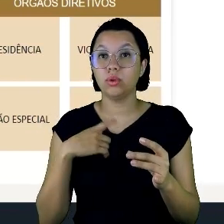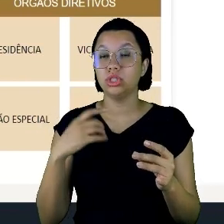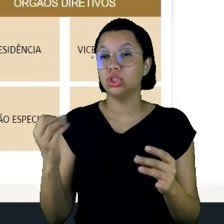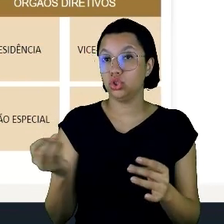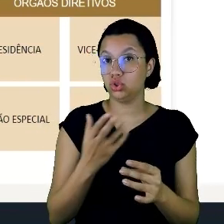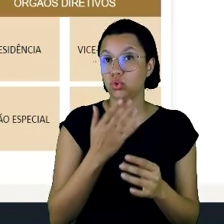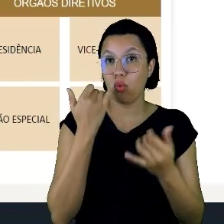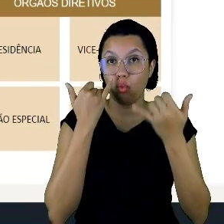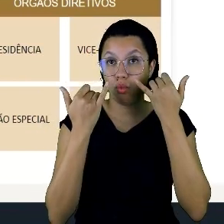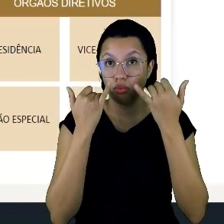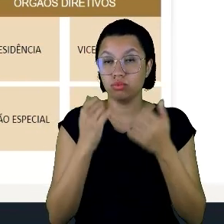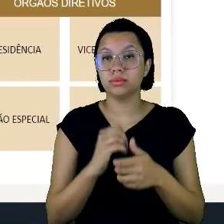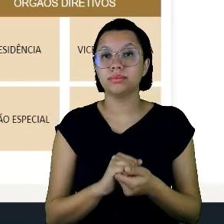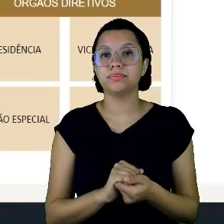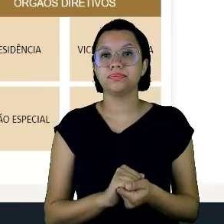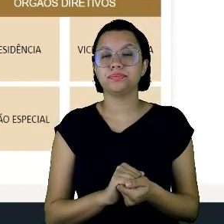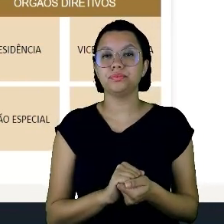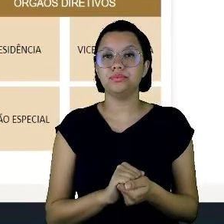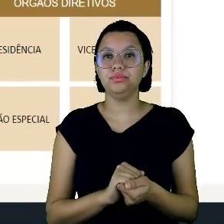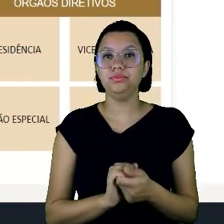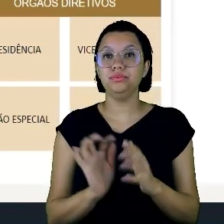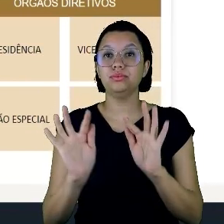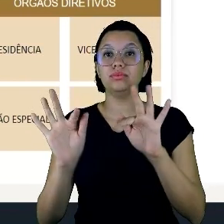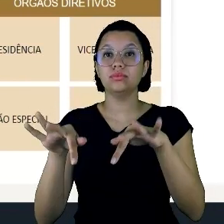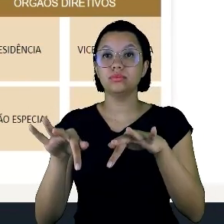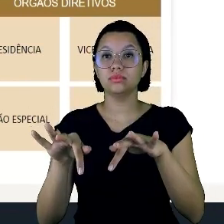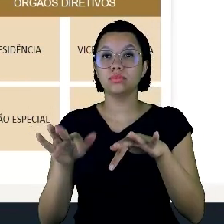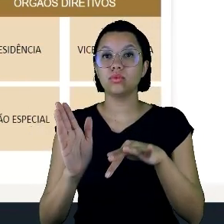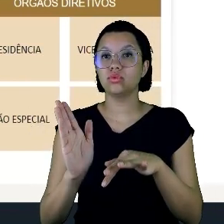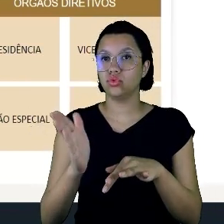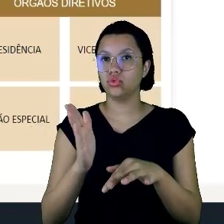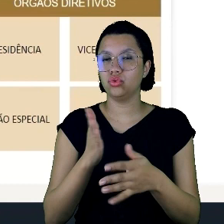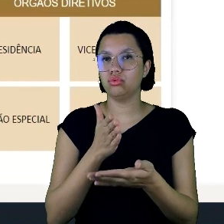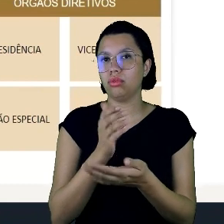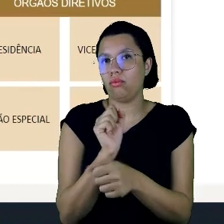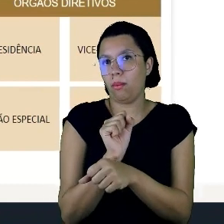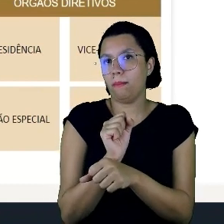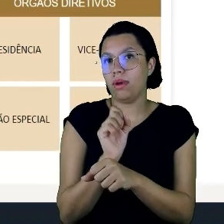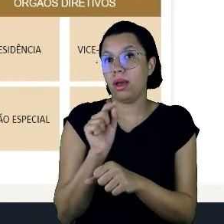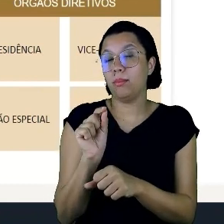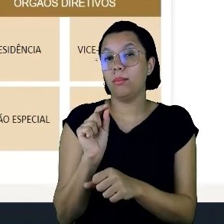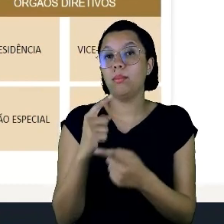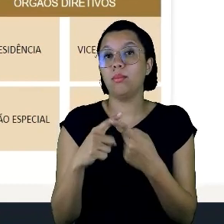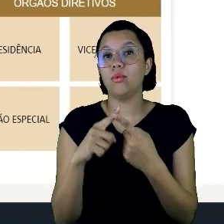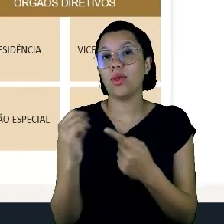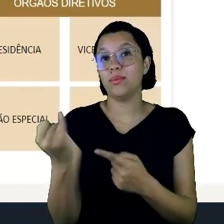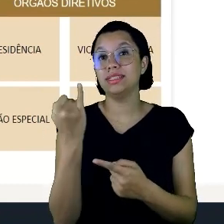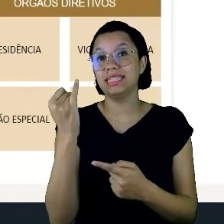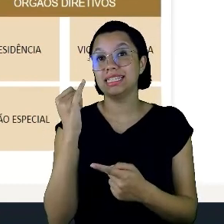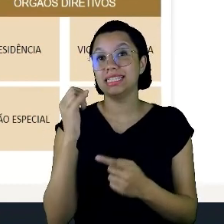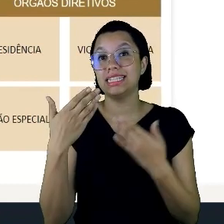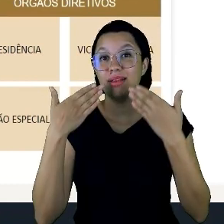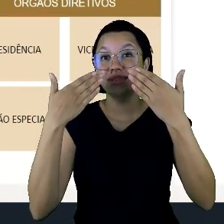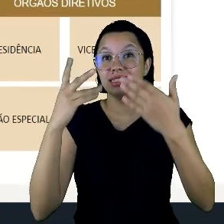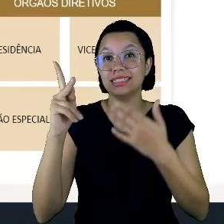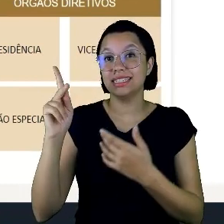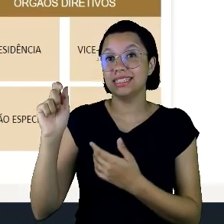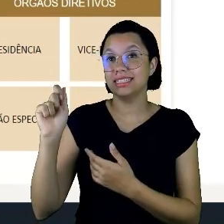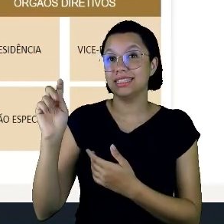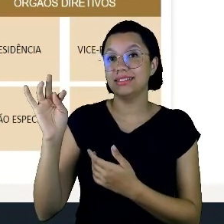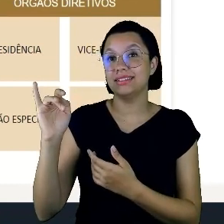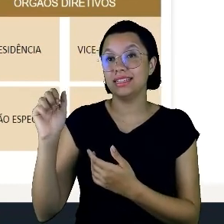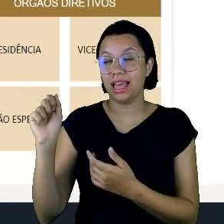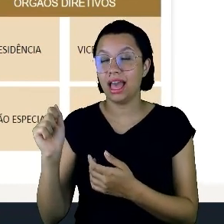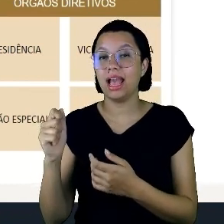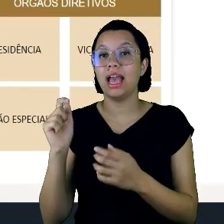gente tem de dado novo. E só no final, eu já vou parar, porque, na verdade, o que interessa aqui é a apresentação da Kátia. E aí eu só queria, assim,